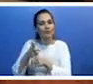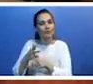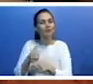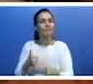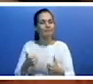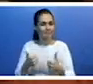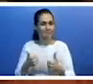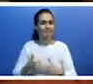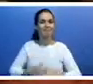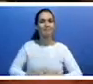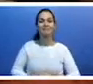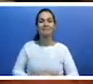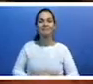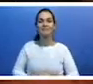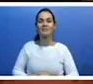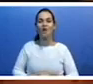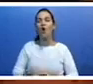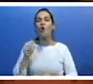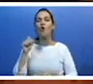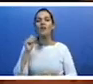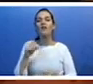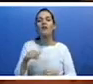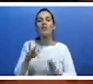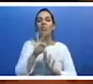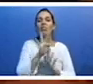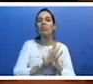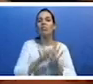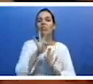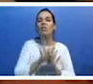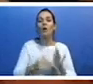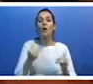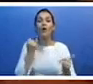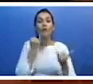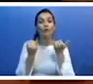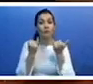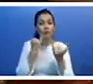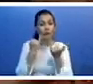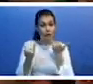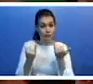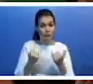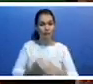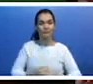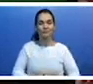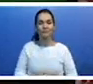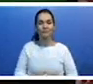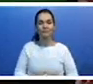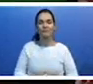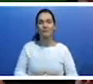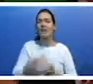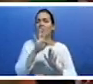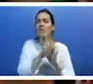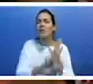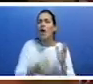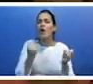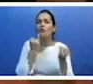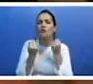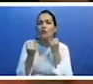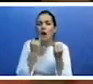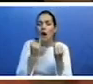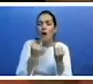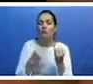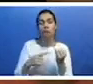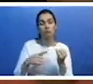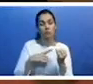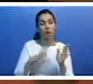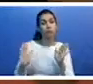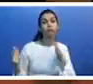tá? Vamos ver o que é um texto informativo e para que serve, tá? Um texto informativo tem por